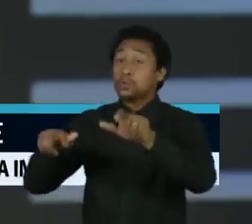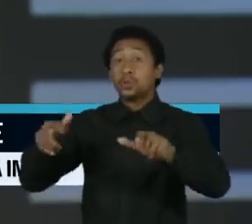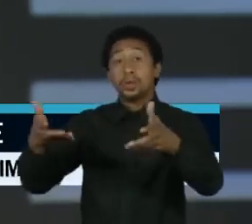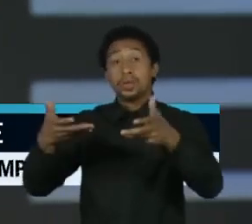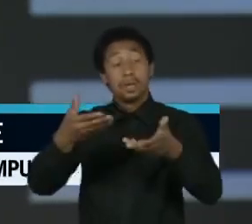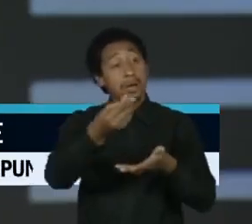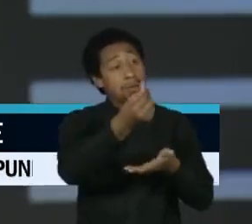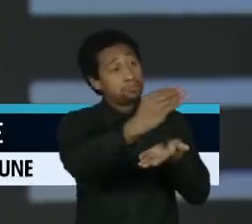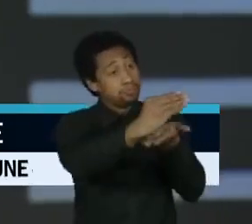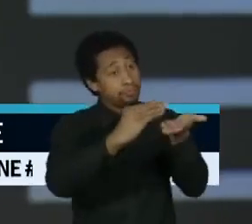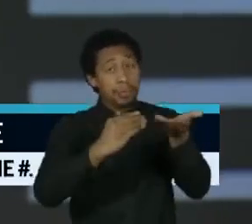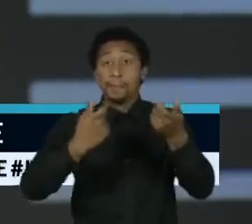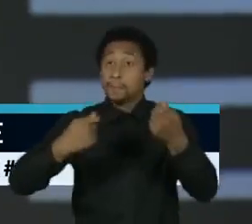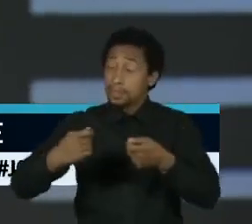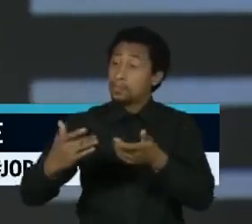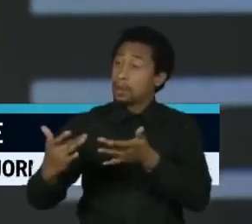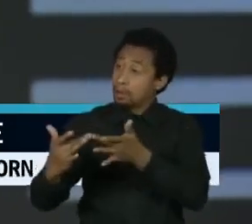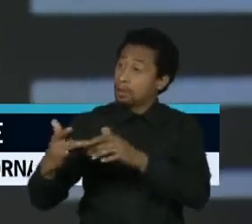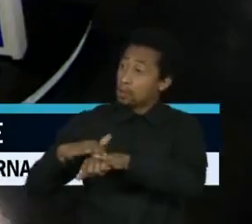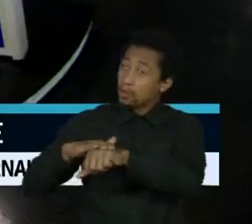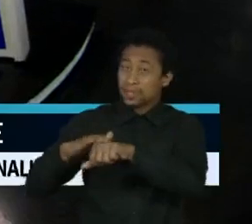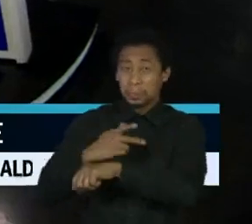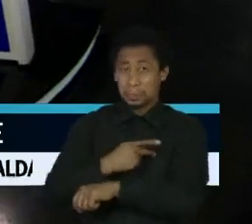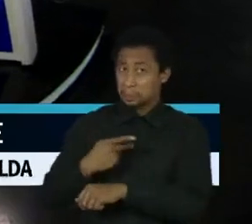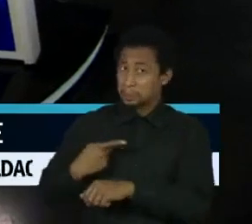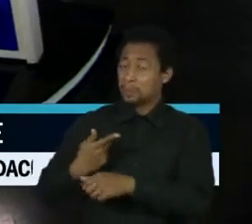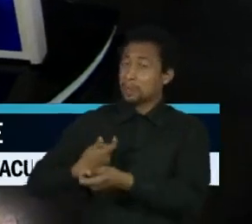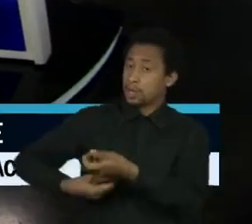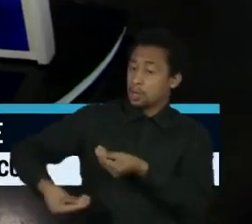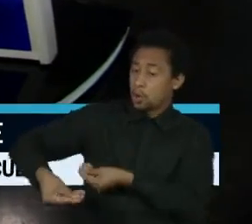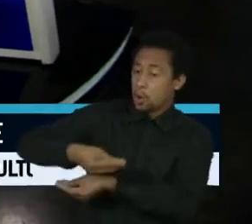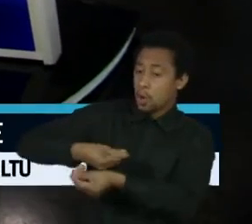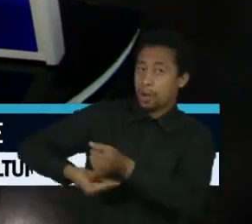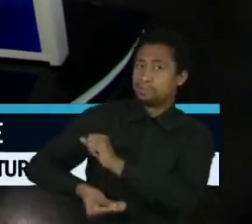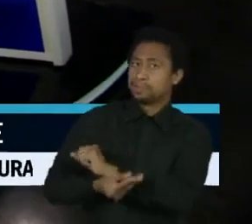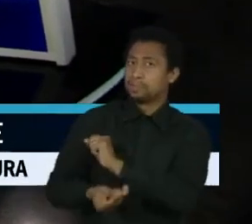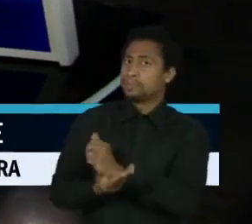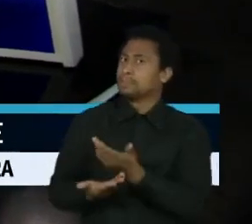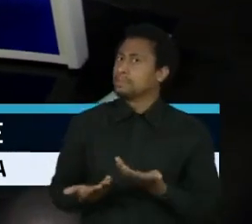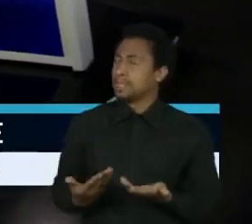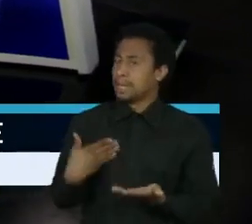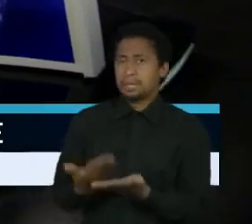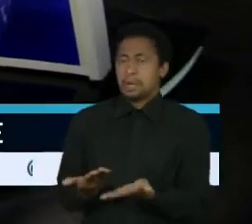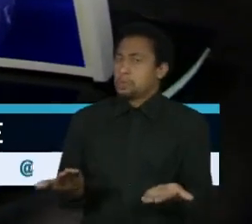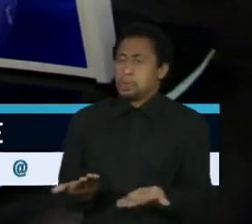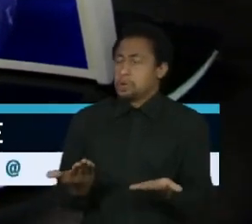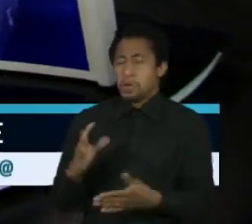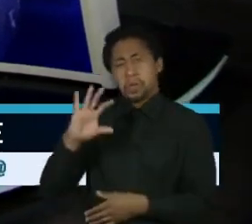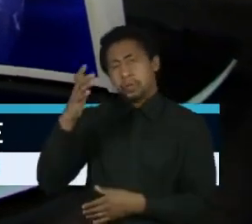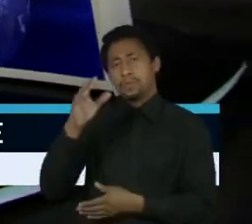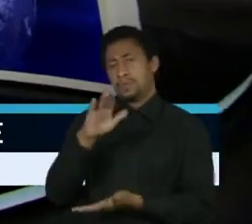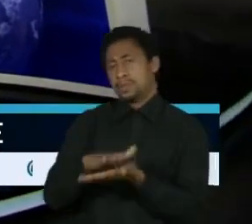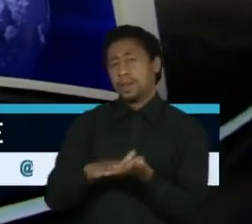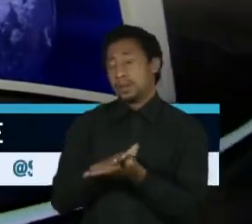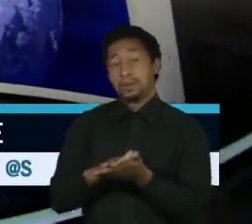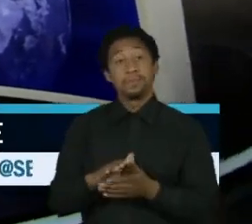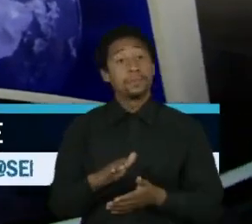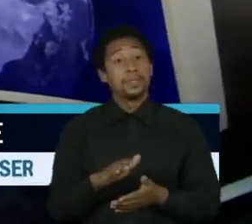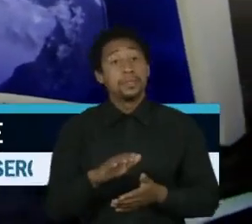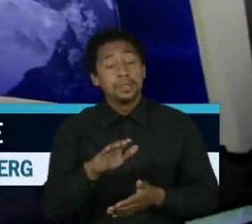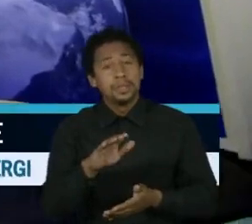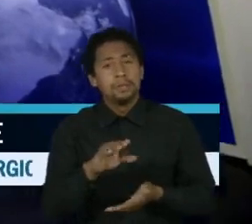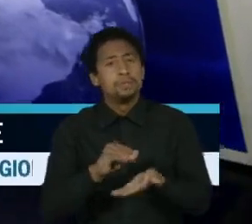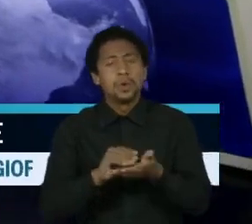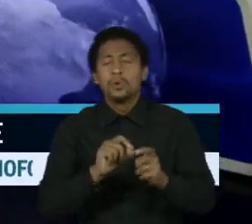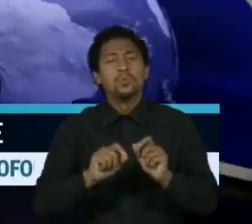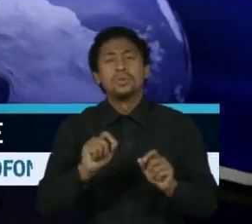de uma contrapartida em propina. Professor, o que falta para que uma CPI seja instalada e se isso